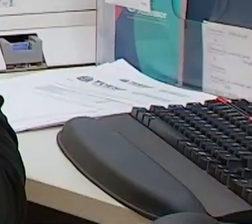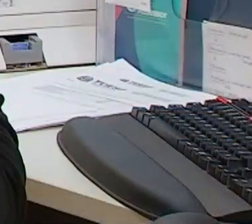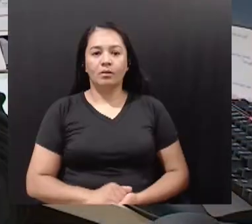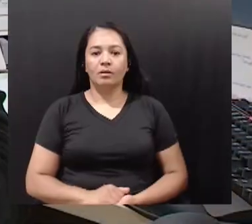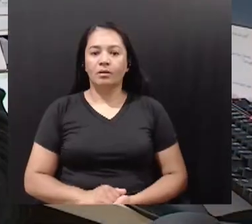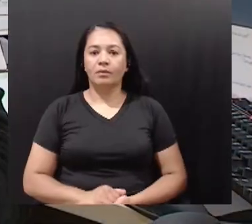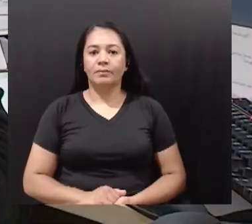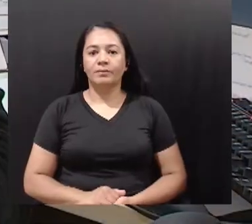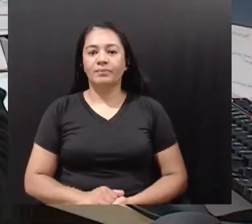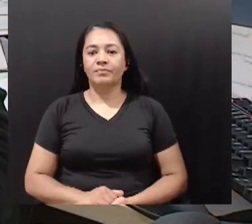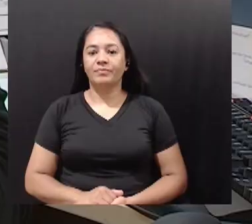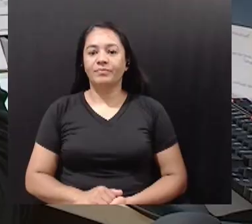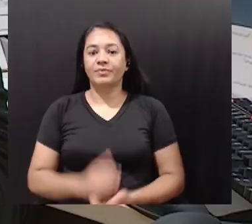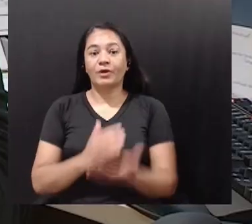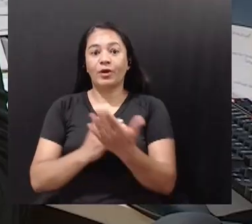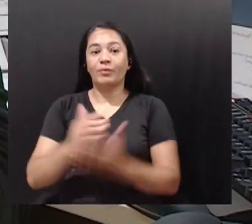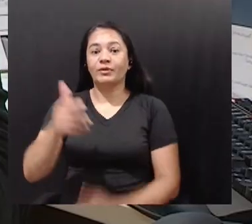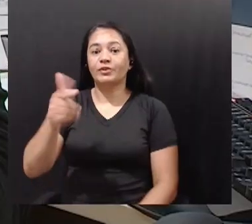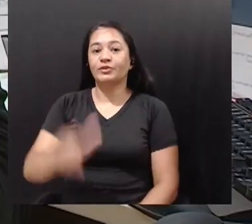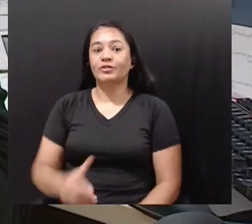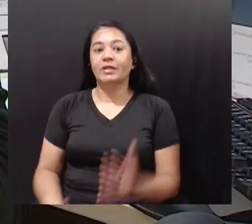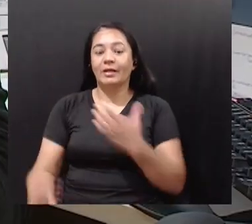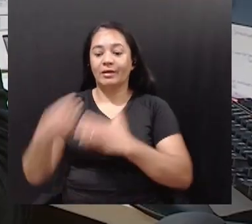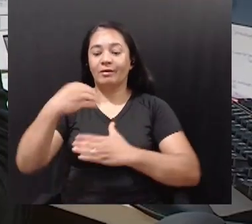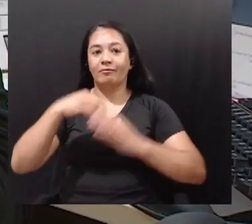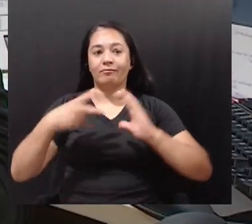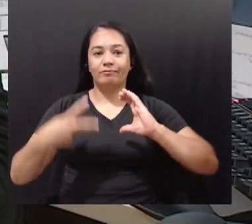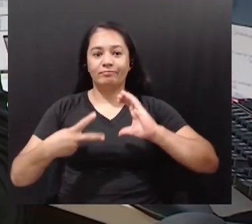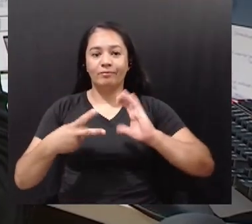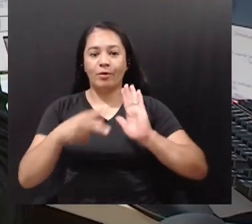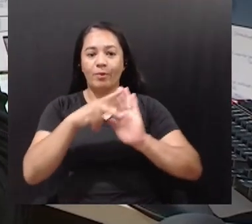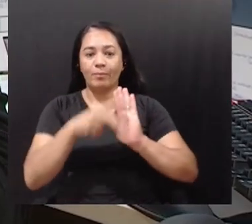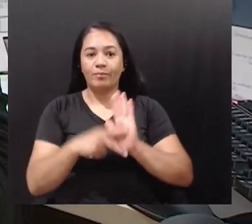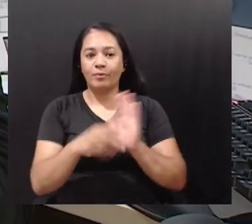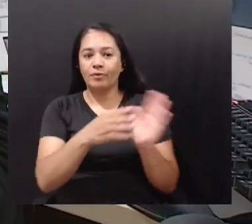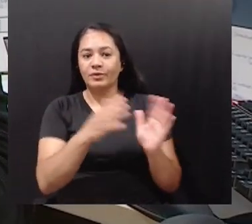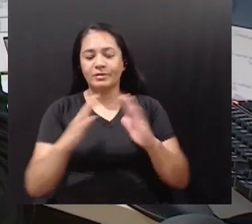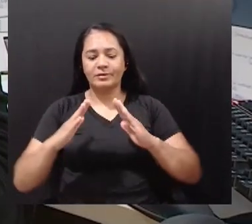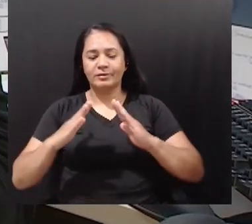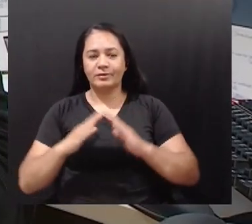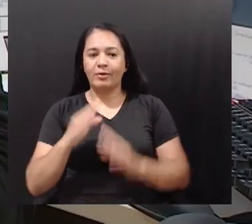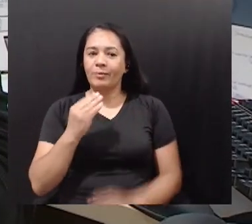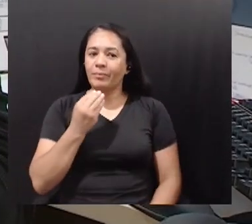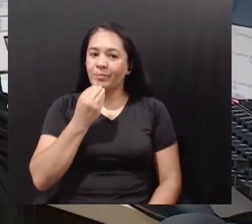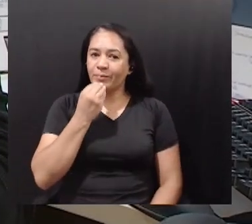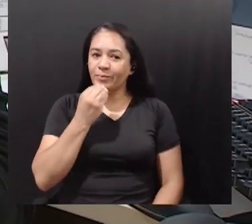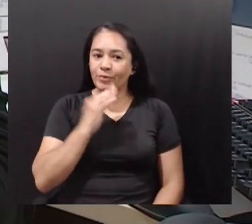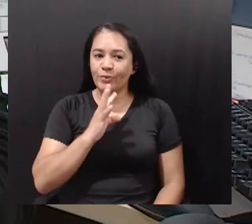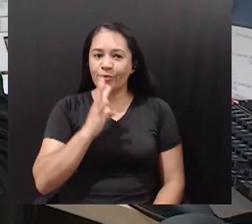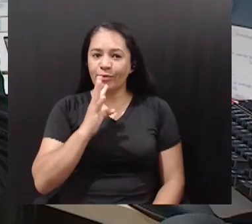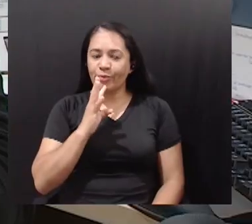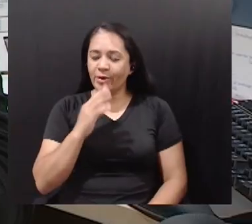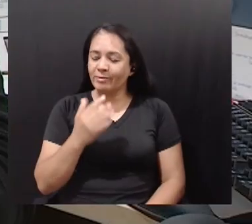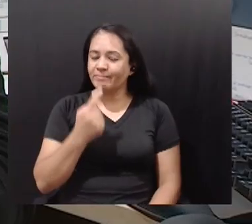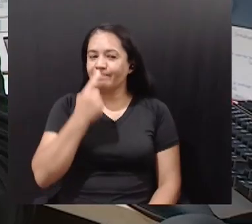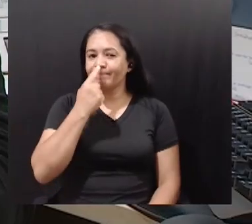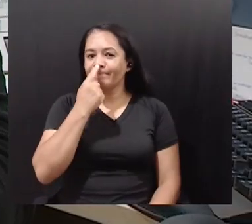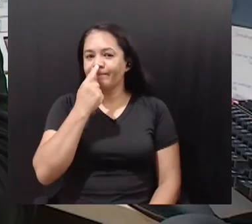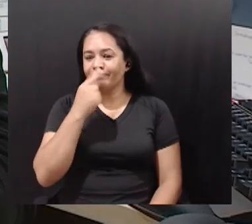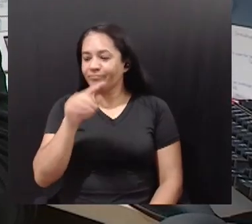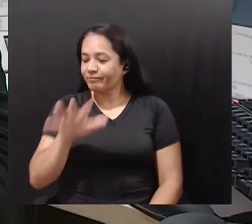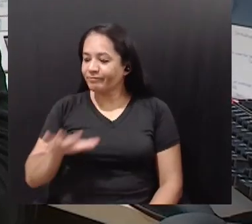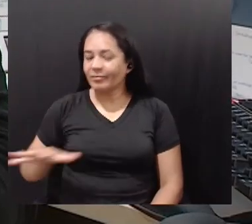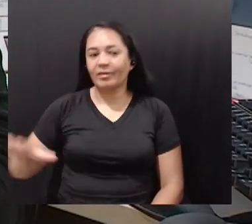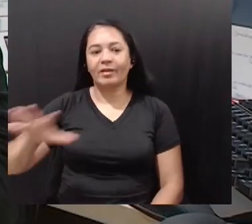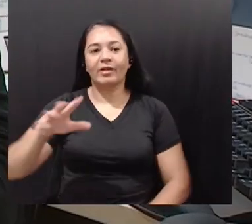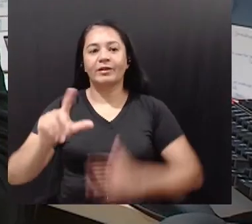Está começando mais um Por Dentro da Câmara, um programa que você que está em casa tem a oportunidade de conhecer de perto os setores aqui do